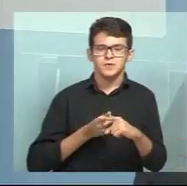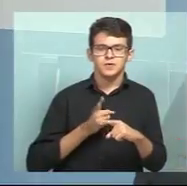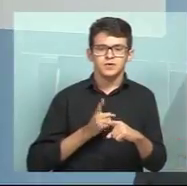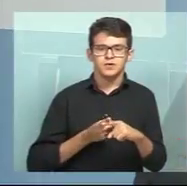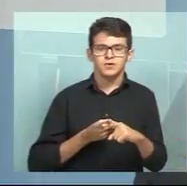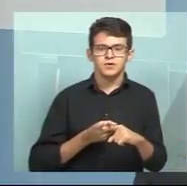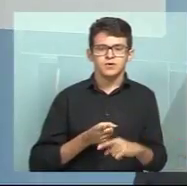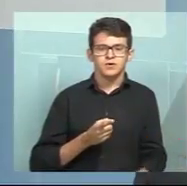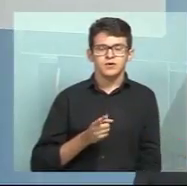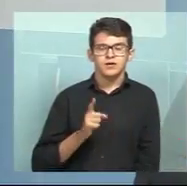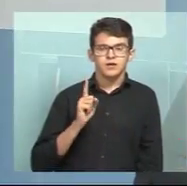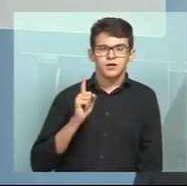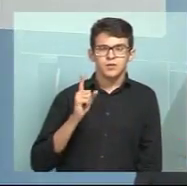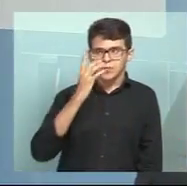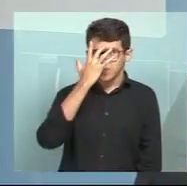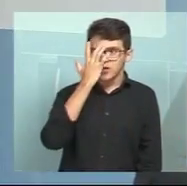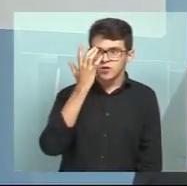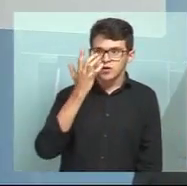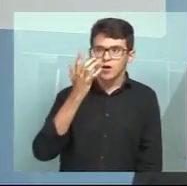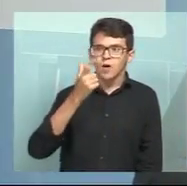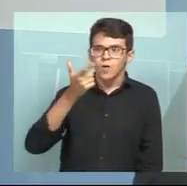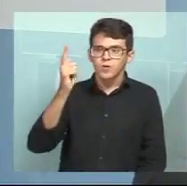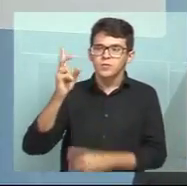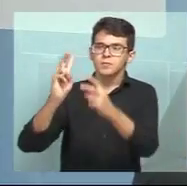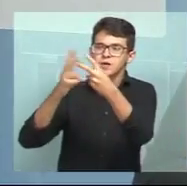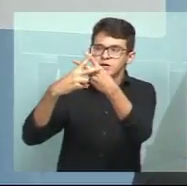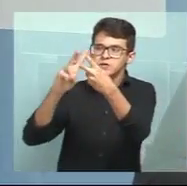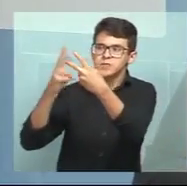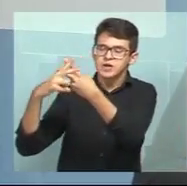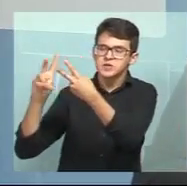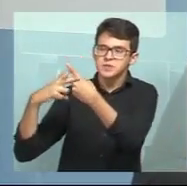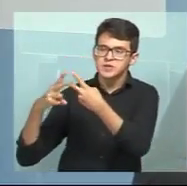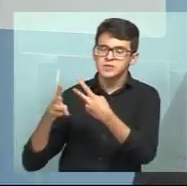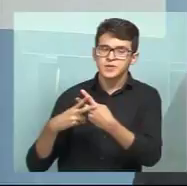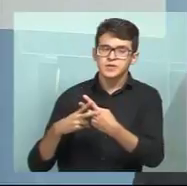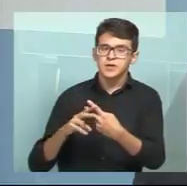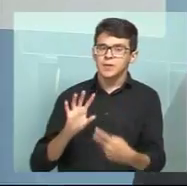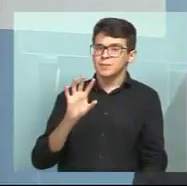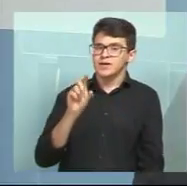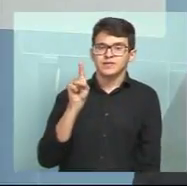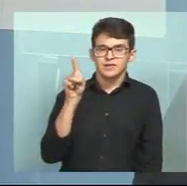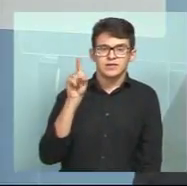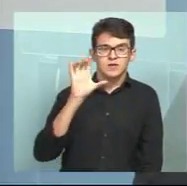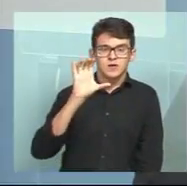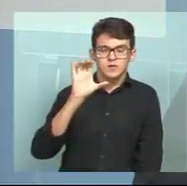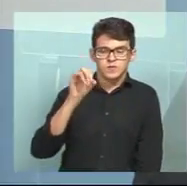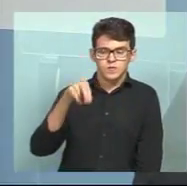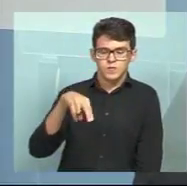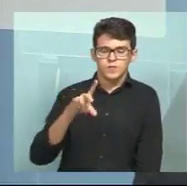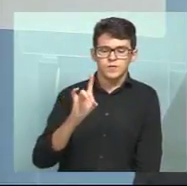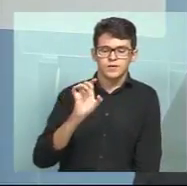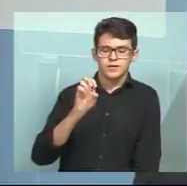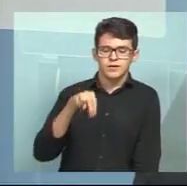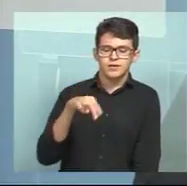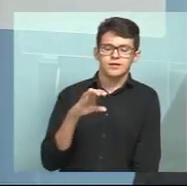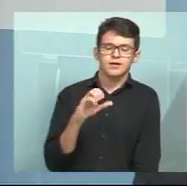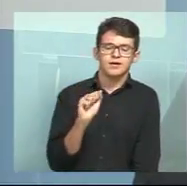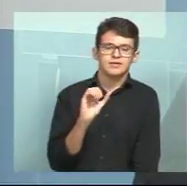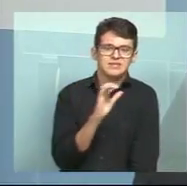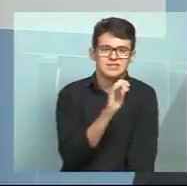por prisão preventiva. Exatamente. Decretada pelo juiz Moro, né? E pelo Marcelo Bretas. Mas o Marcelo